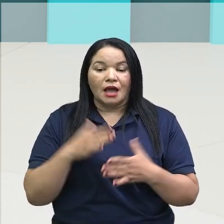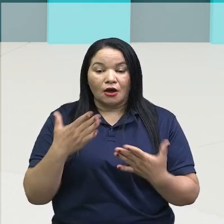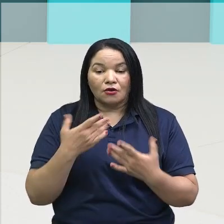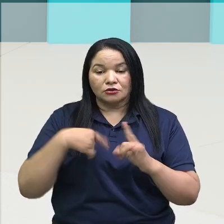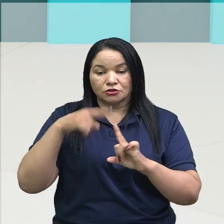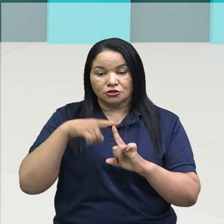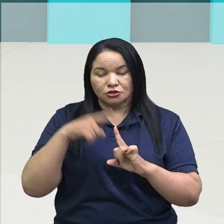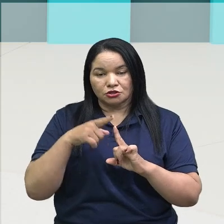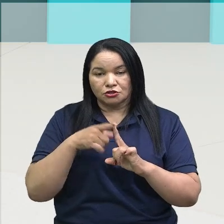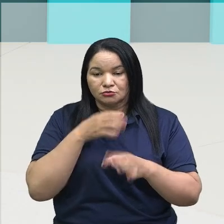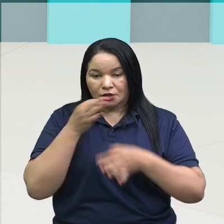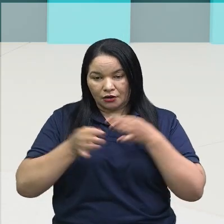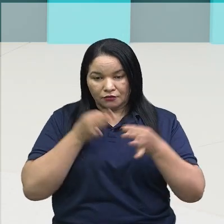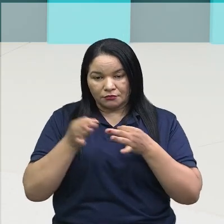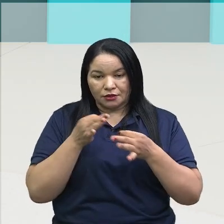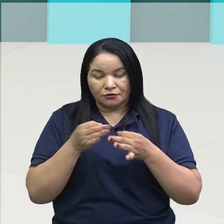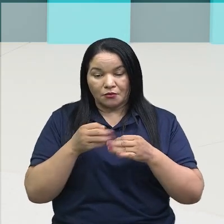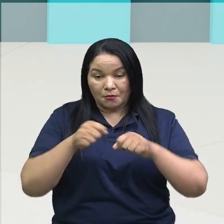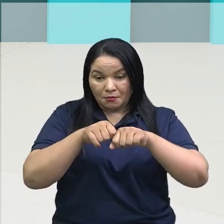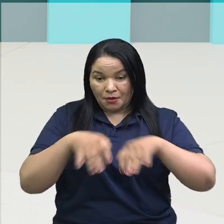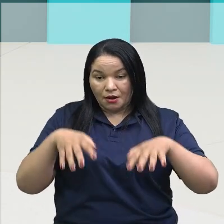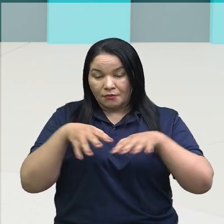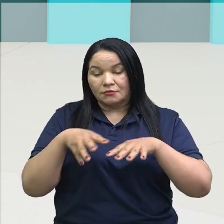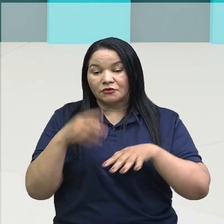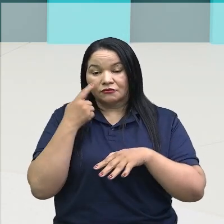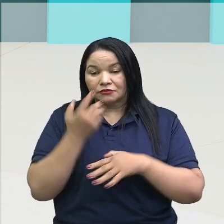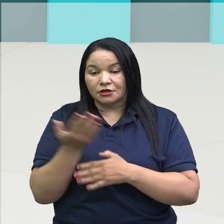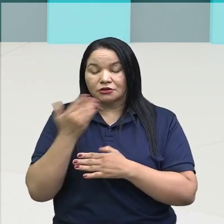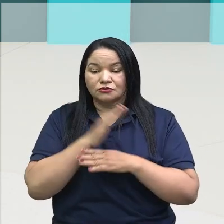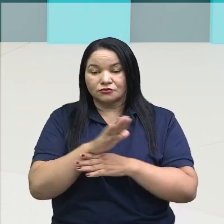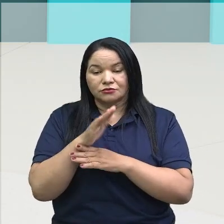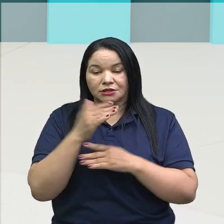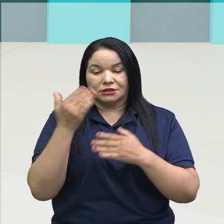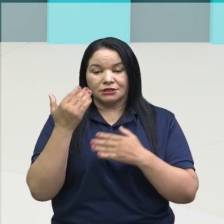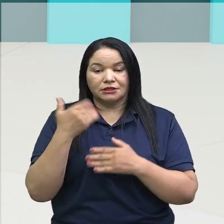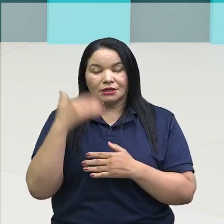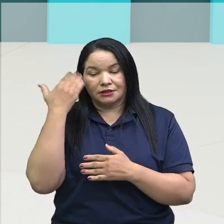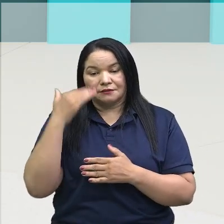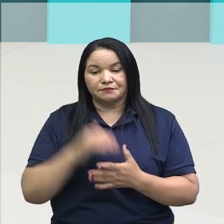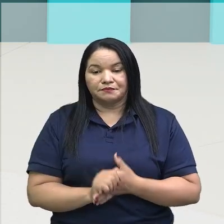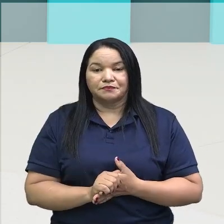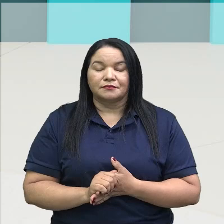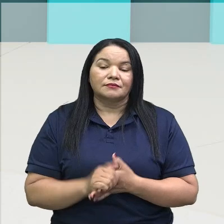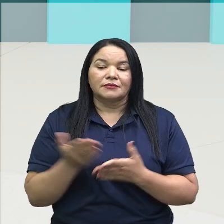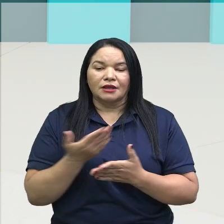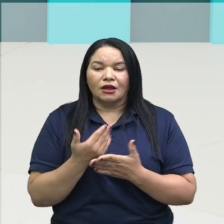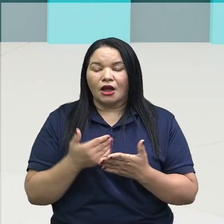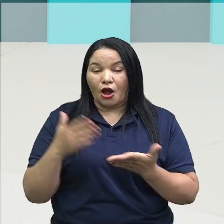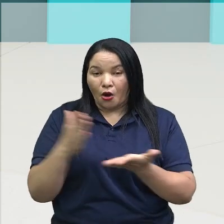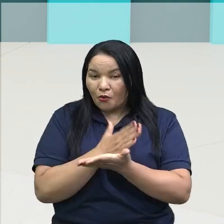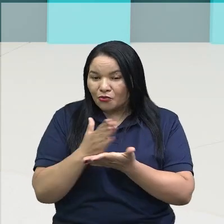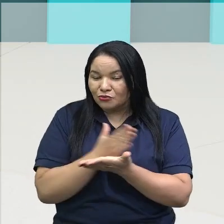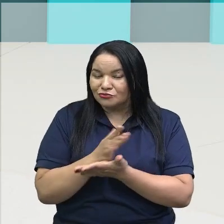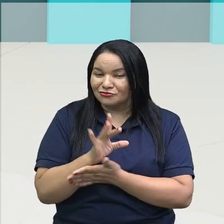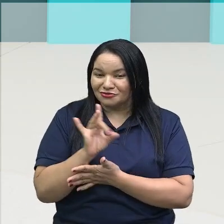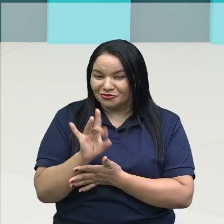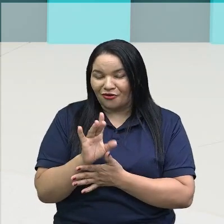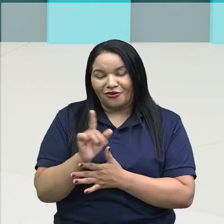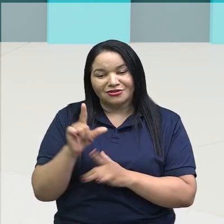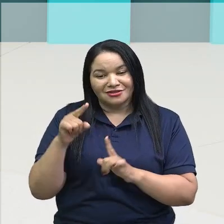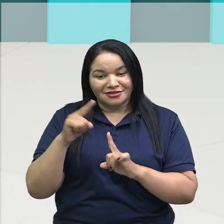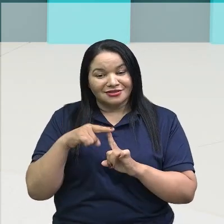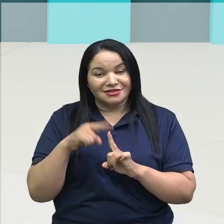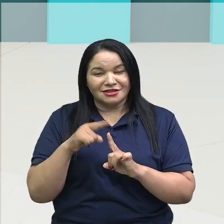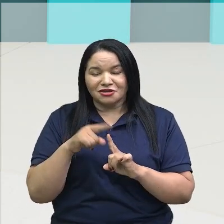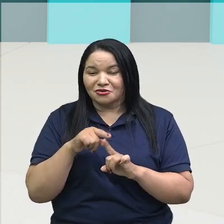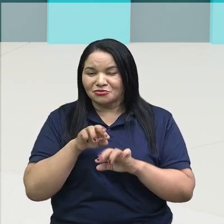de argumentos. Então temos aqui um mapa mental que vai nos ajudar a entender esses tipos de argumentos. São apenas alguns, tá, gente? Nós temos outros tipos